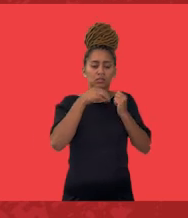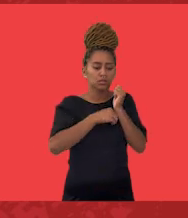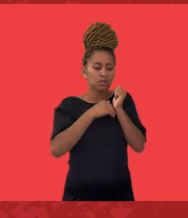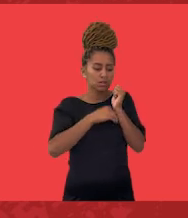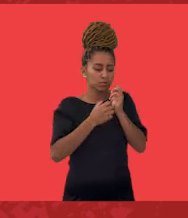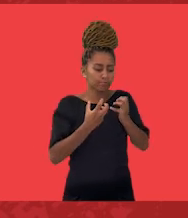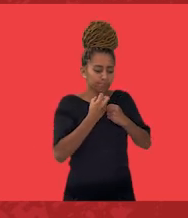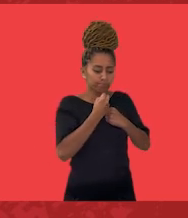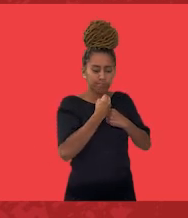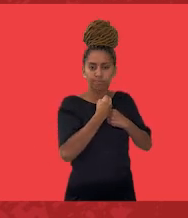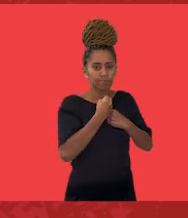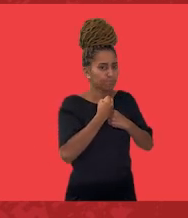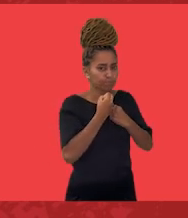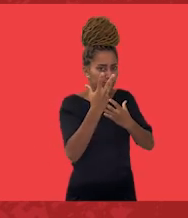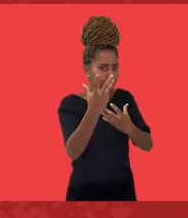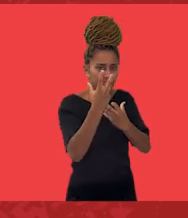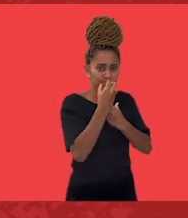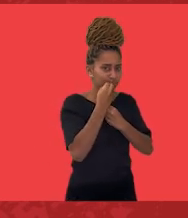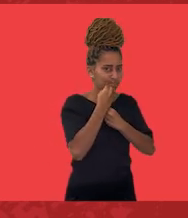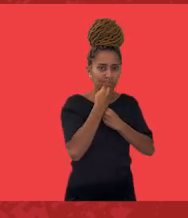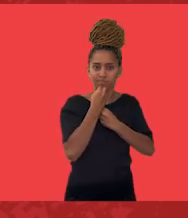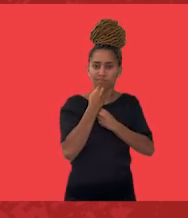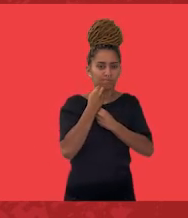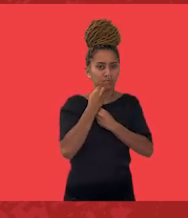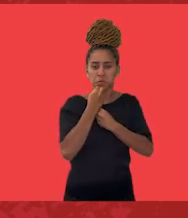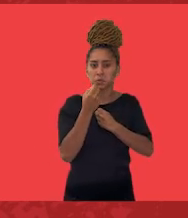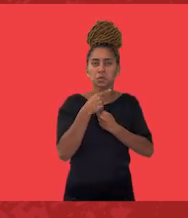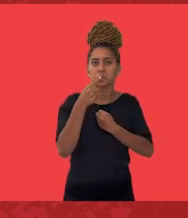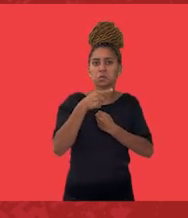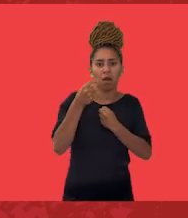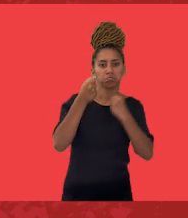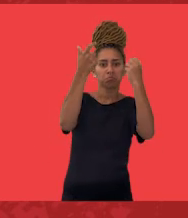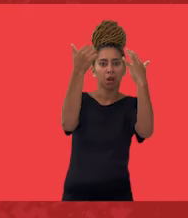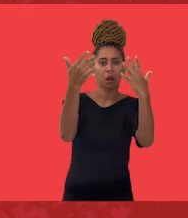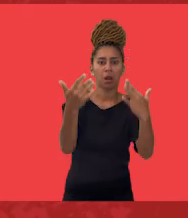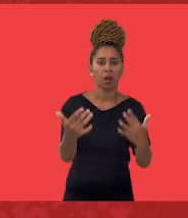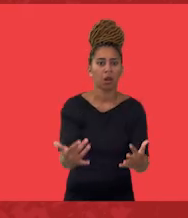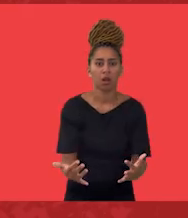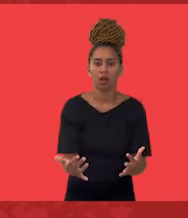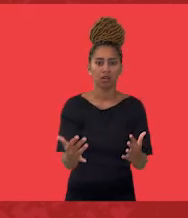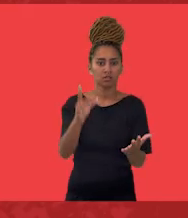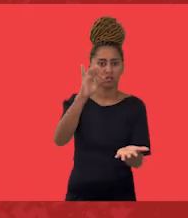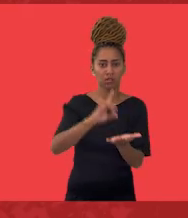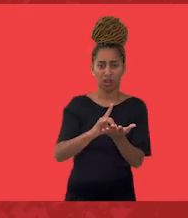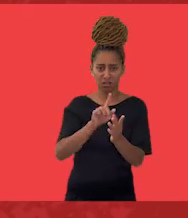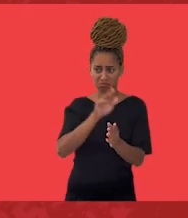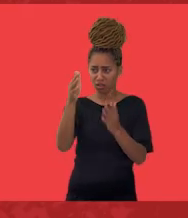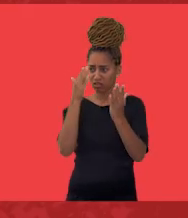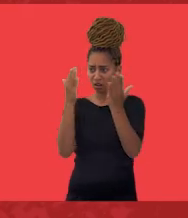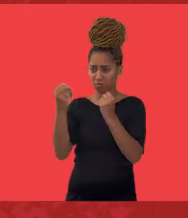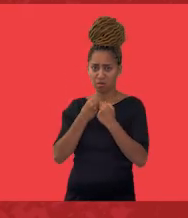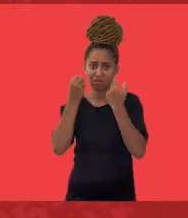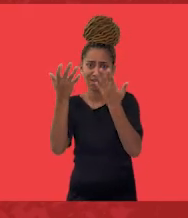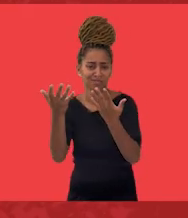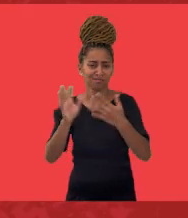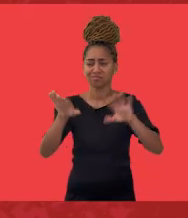diz que... revela que... Será que...